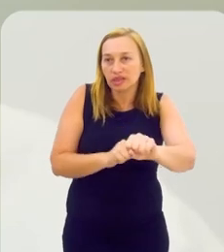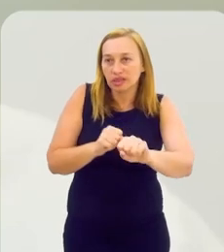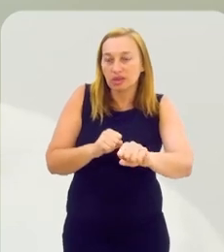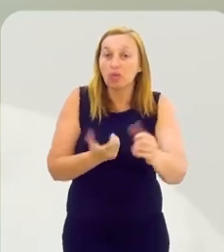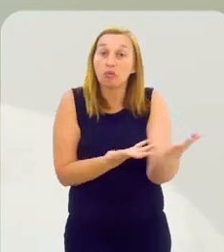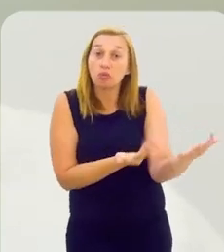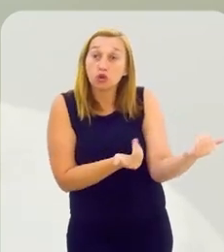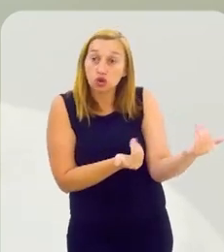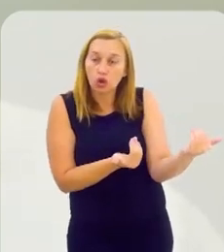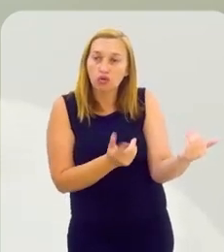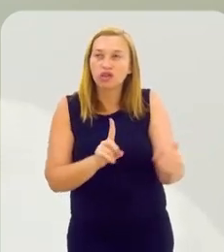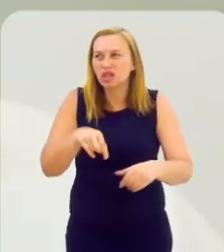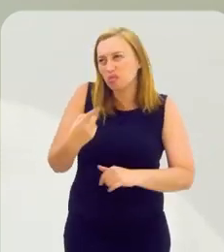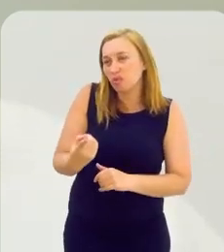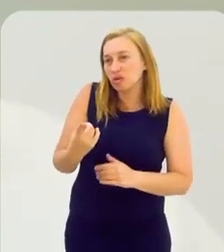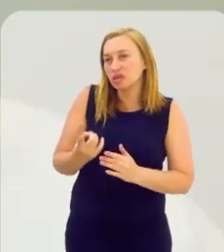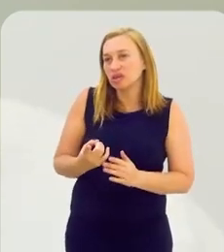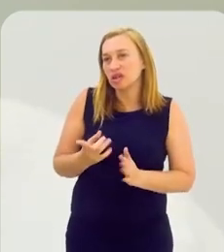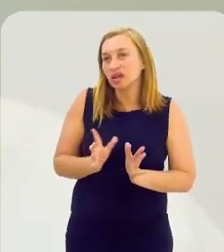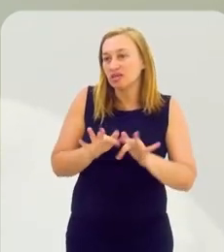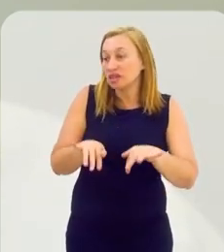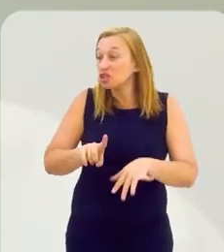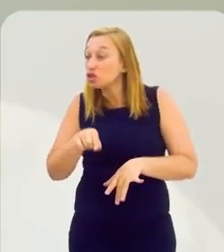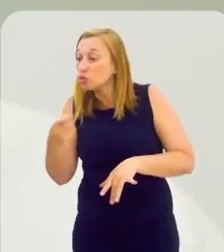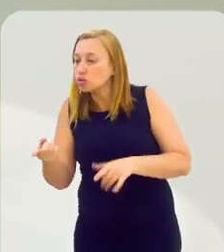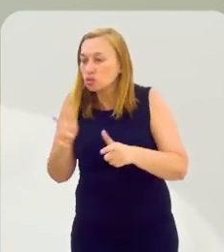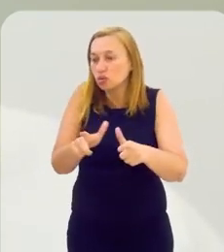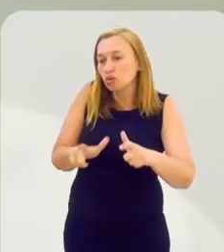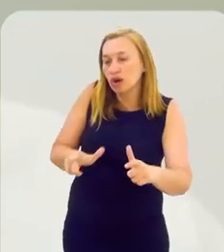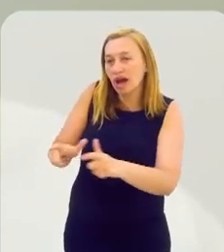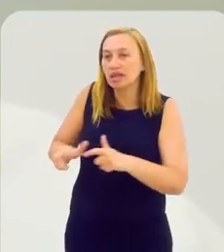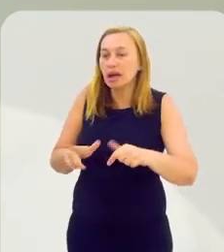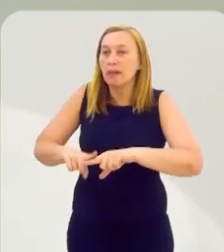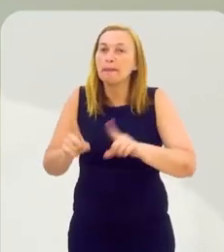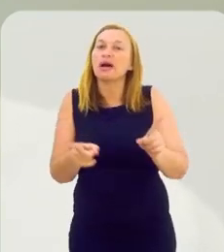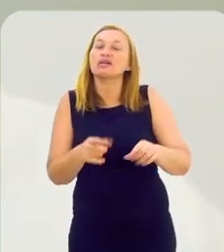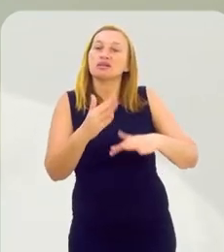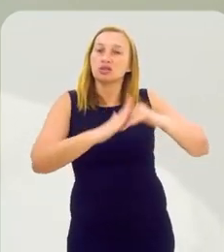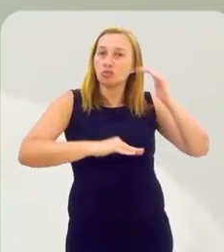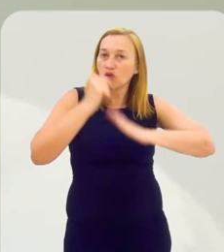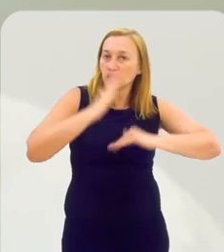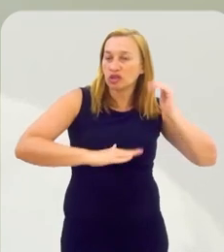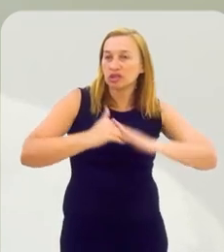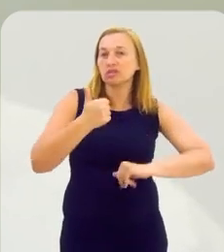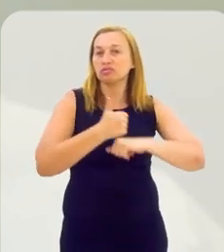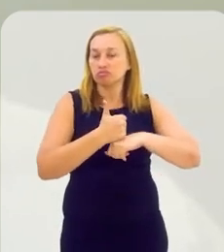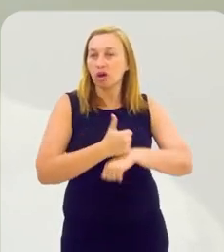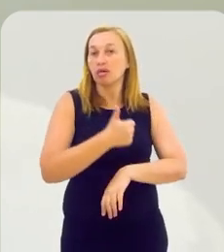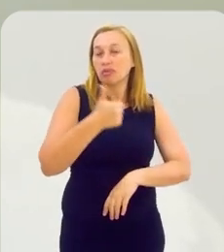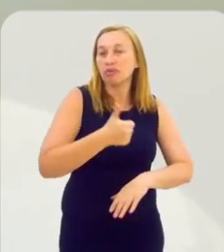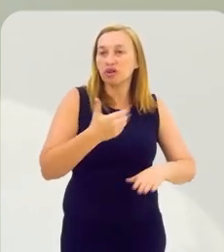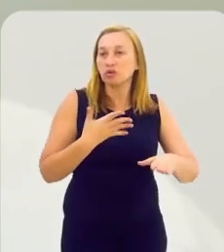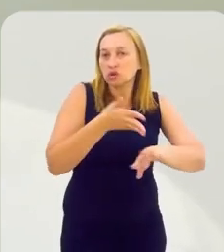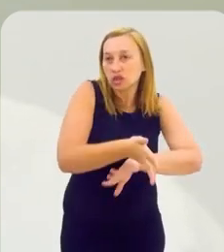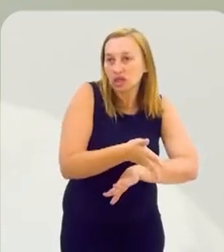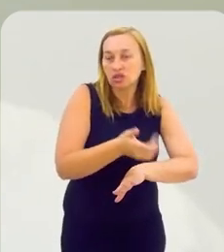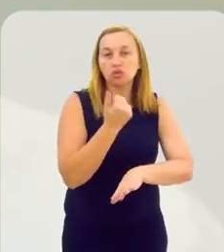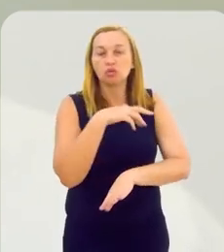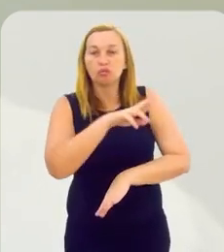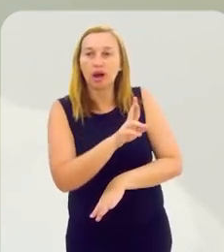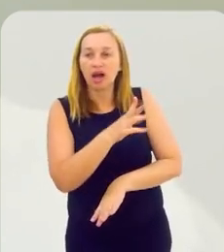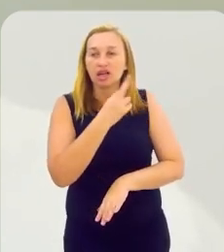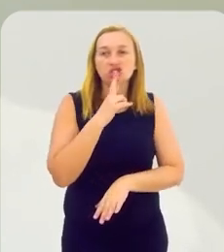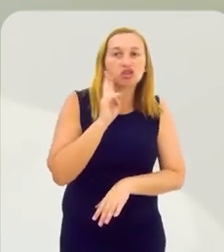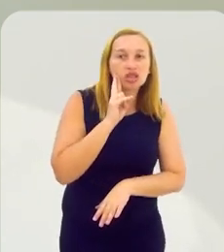formação para esses jovens, que depois até acabam indo para outros setores, e tudo bem. Mas eles se profissionalizam no primeiro momento dentro dos